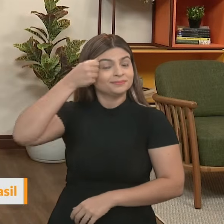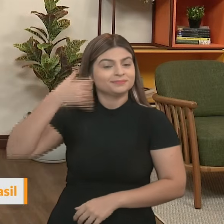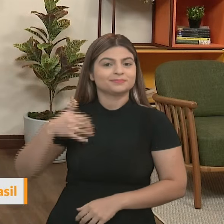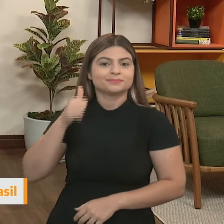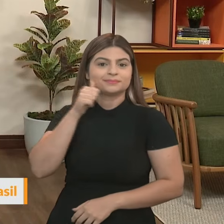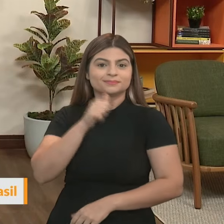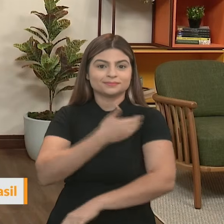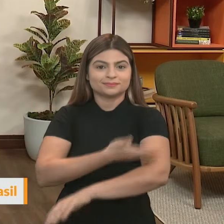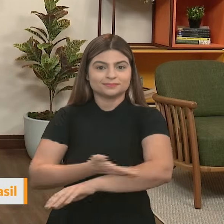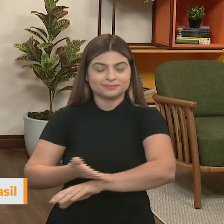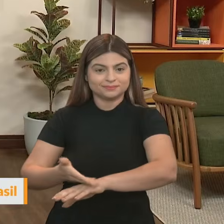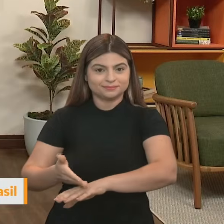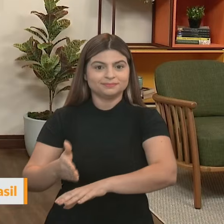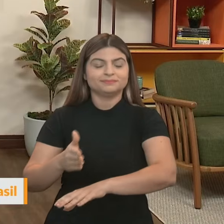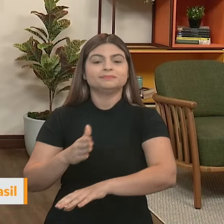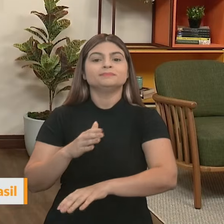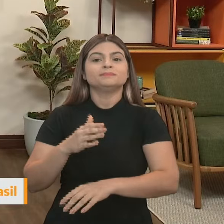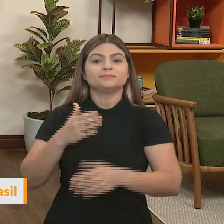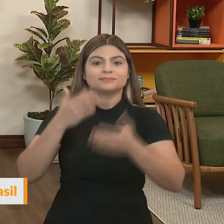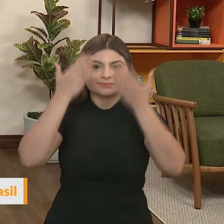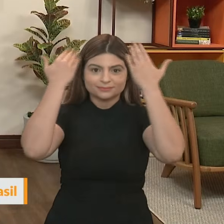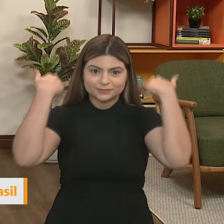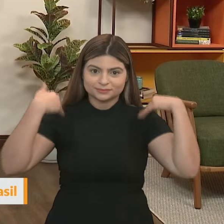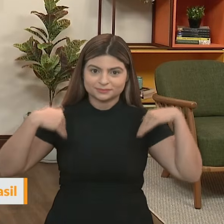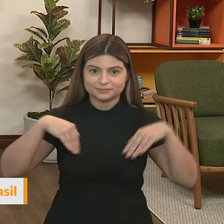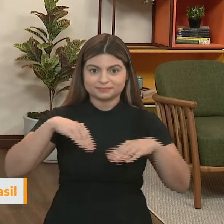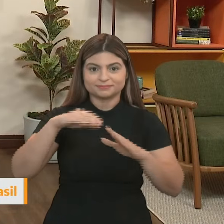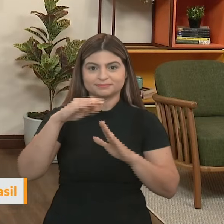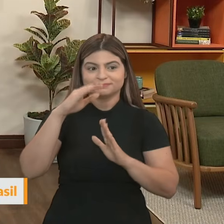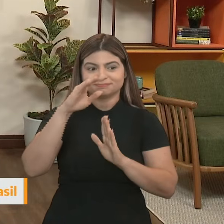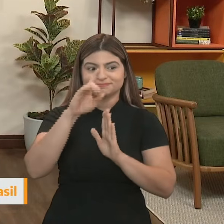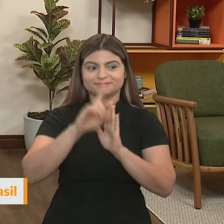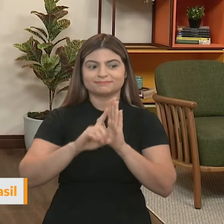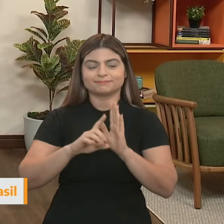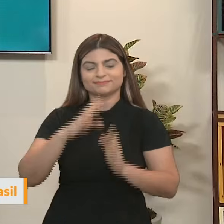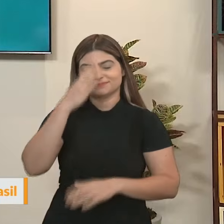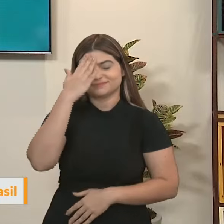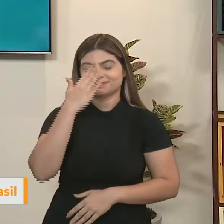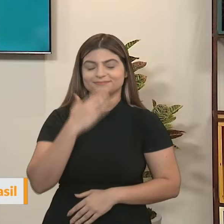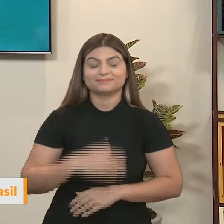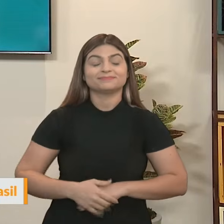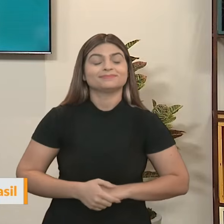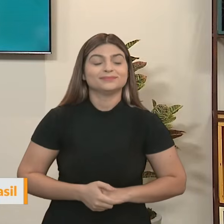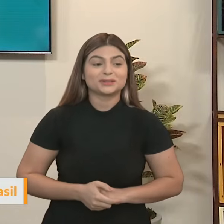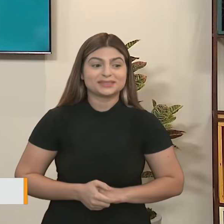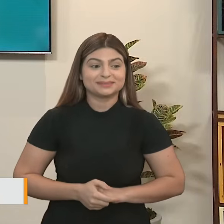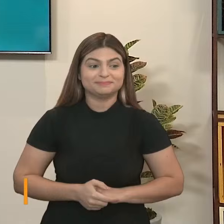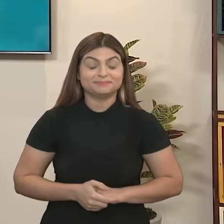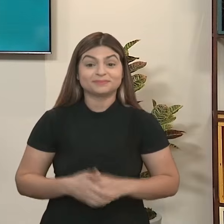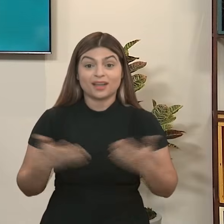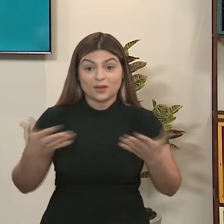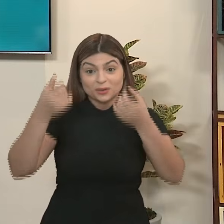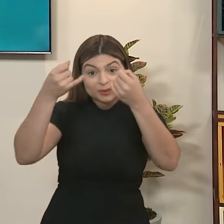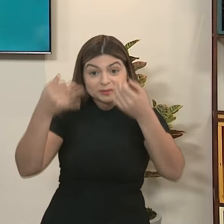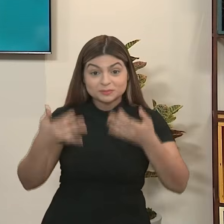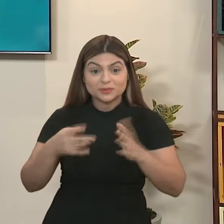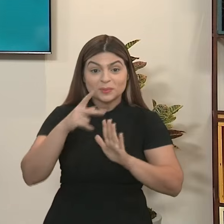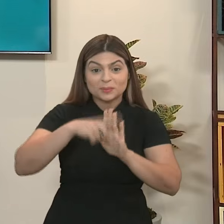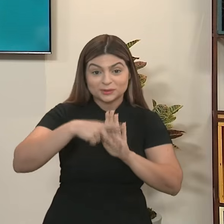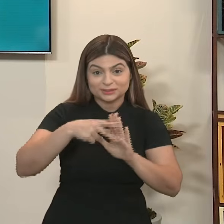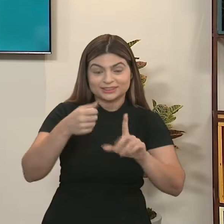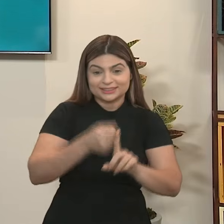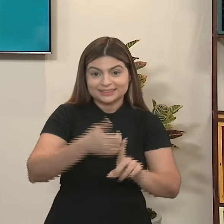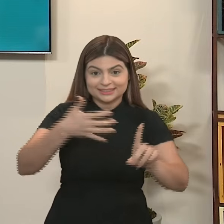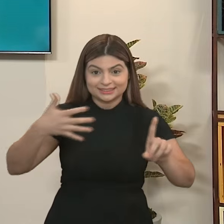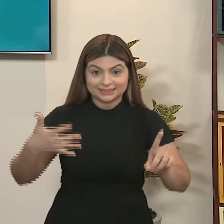1,60 m de altura, tem os cabelos abaixo dos ombros e pintados de loiro. E agora eu te conto sobre um projeto de extensão